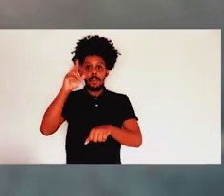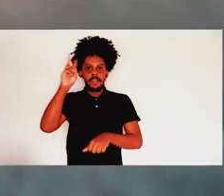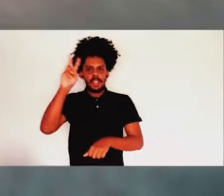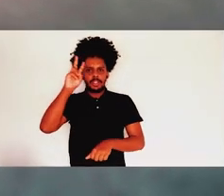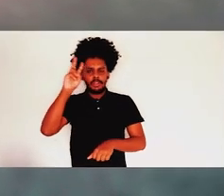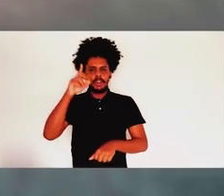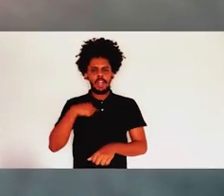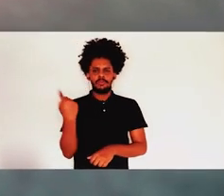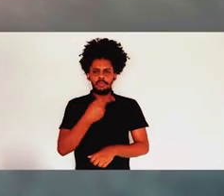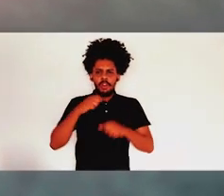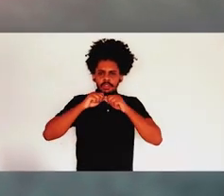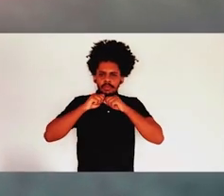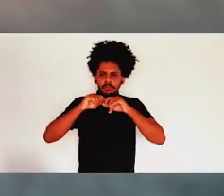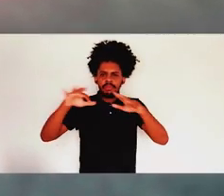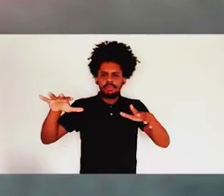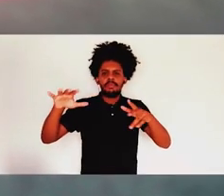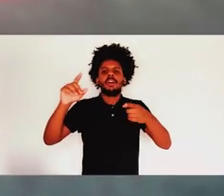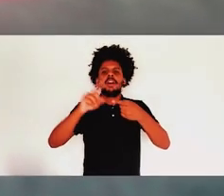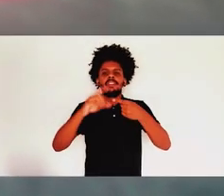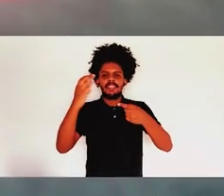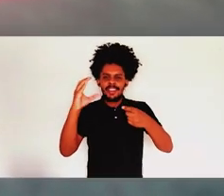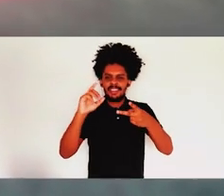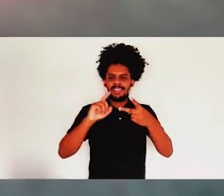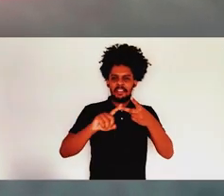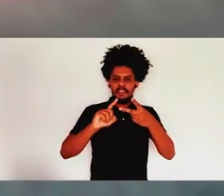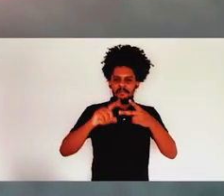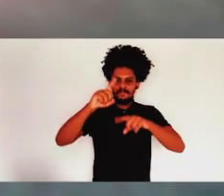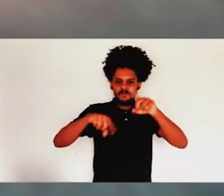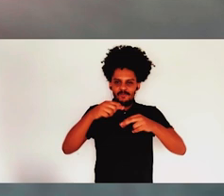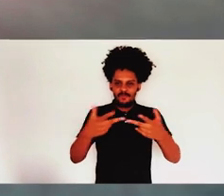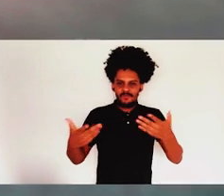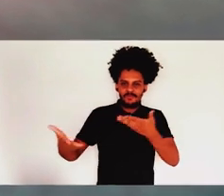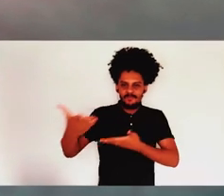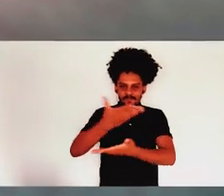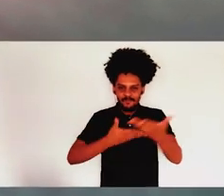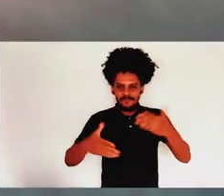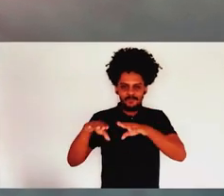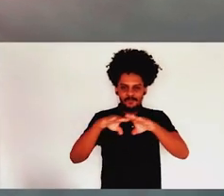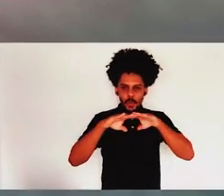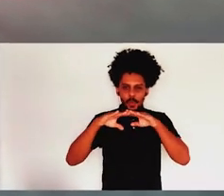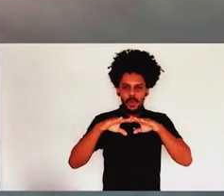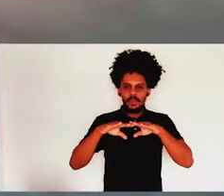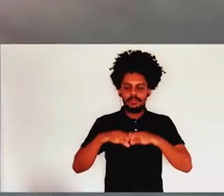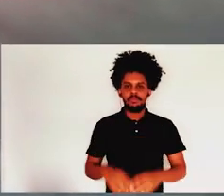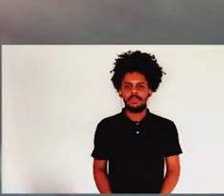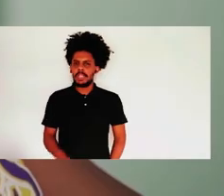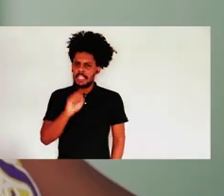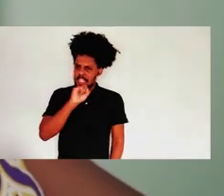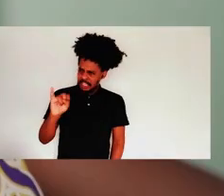pela primeira vez em nossa história, vamos dividir nossa ciência e recursos com o mundo